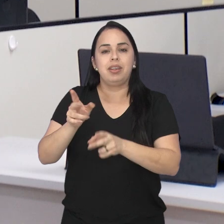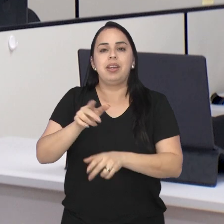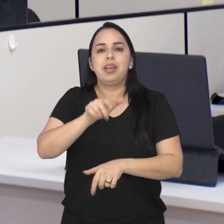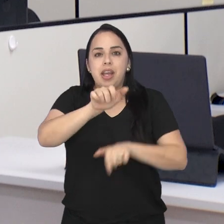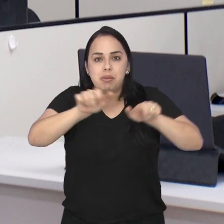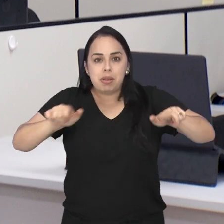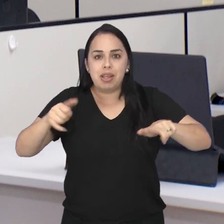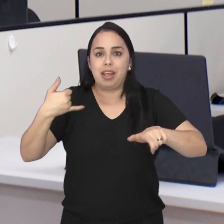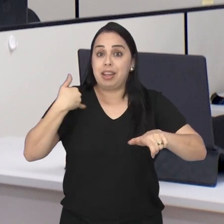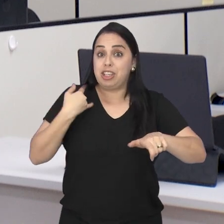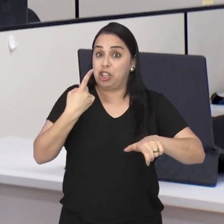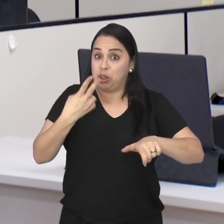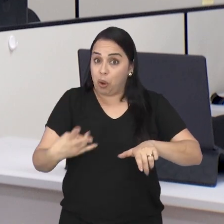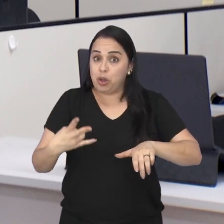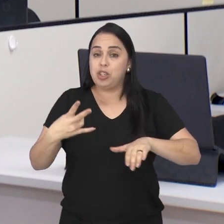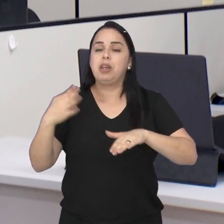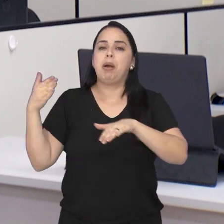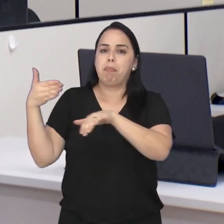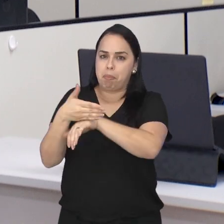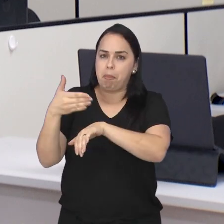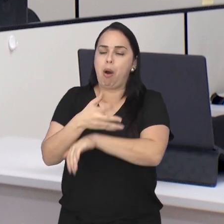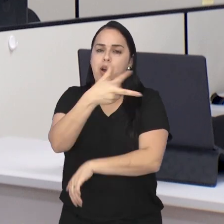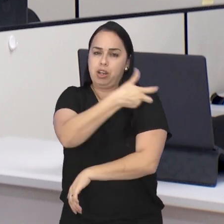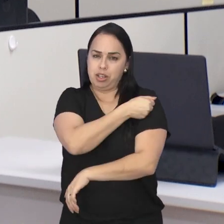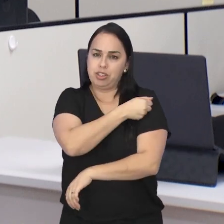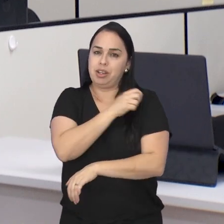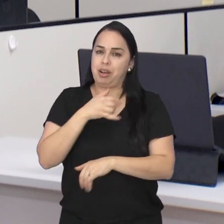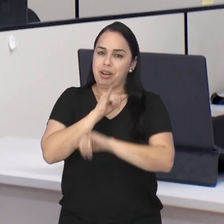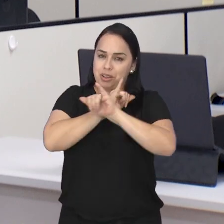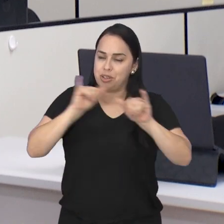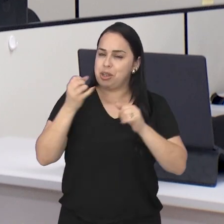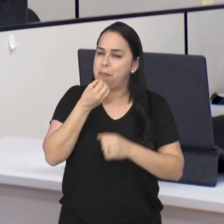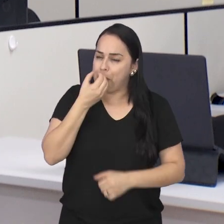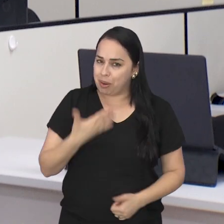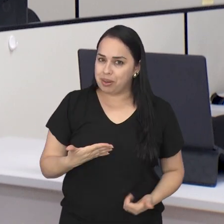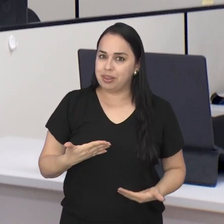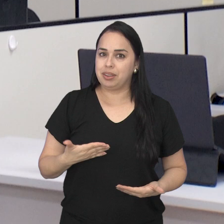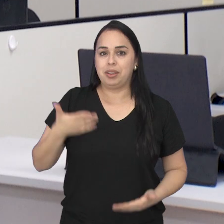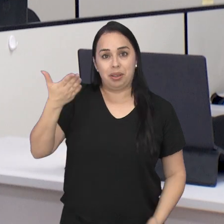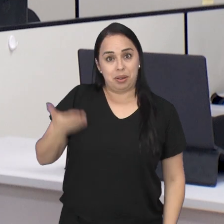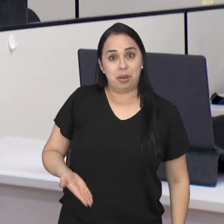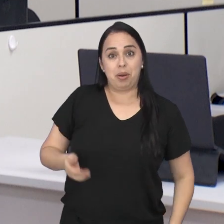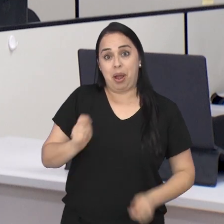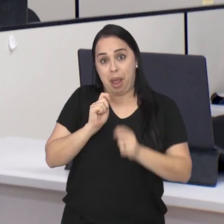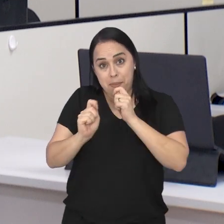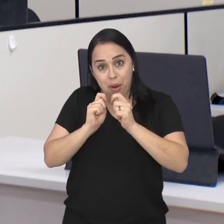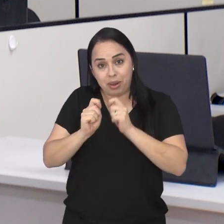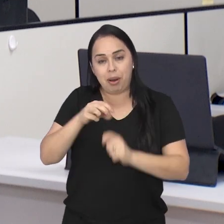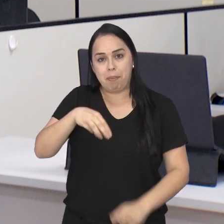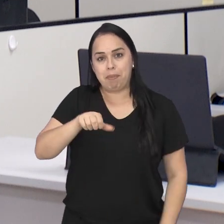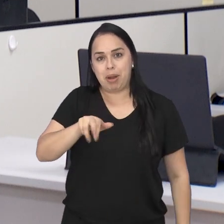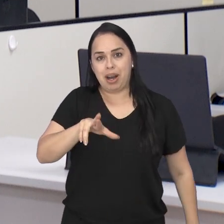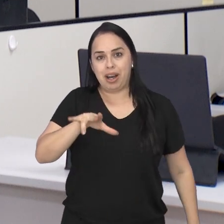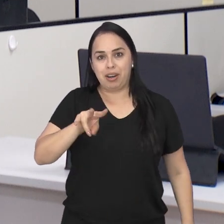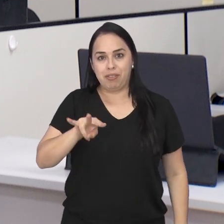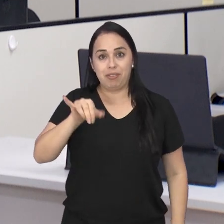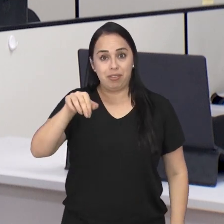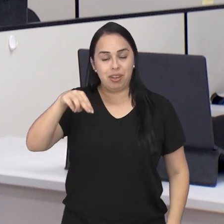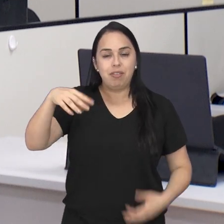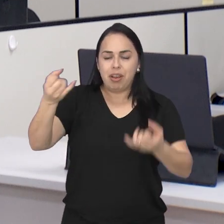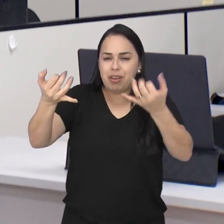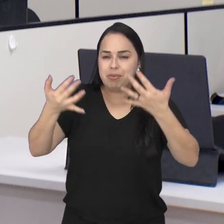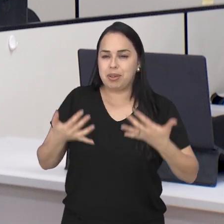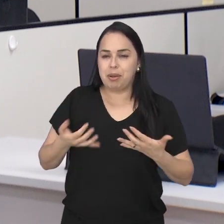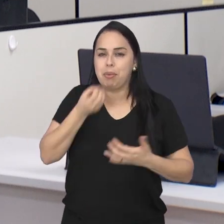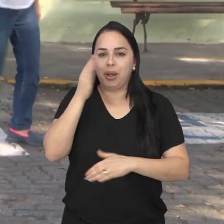mais novo de 12 anos já pode receber a dose Olha que notícia boa e o mar limpinho traz as informações para a gente boa tarde